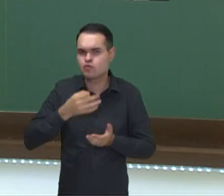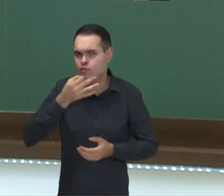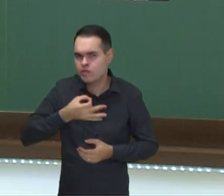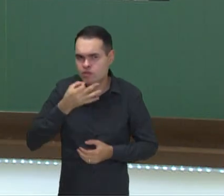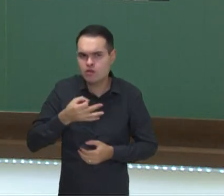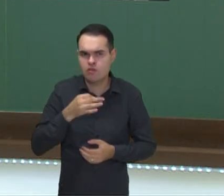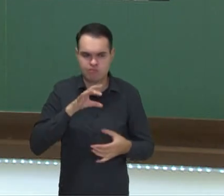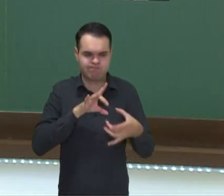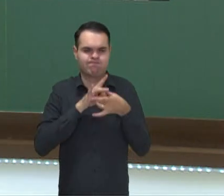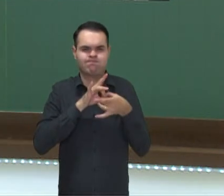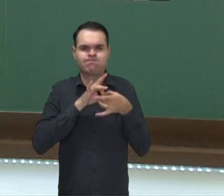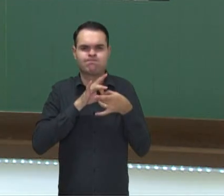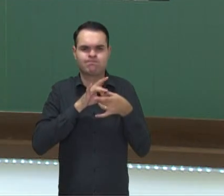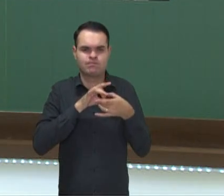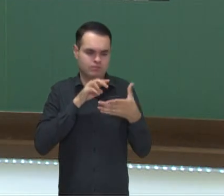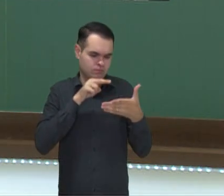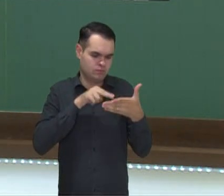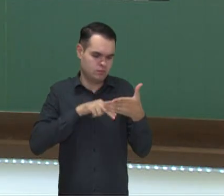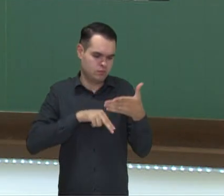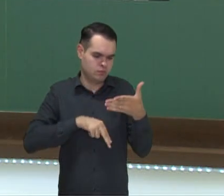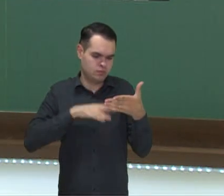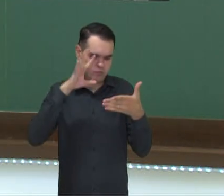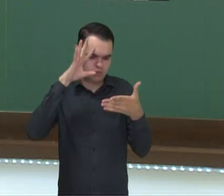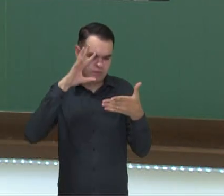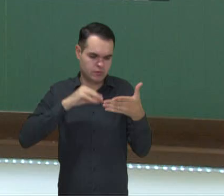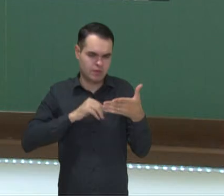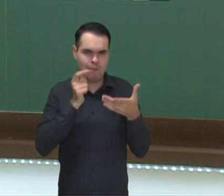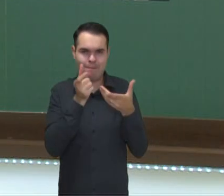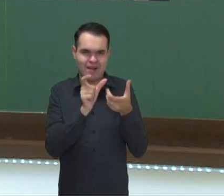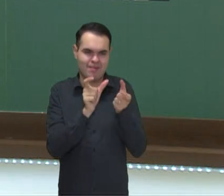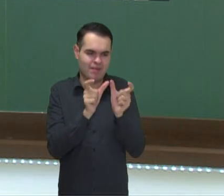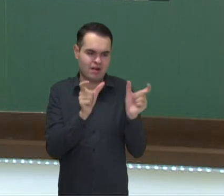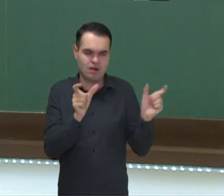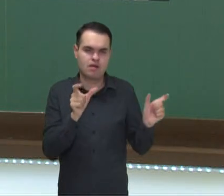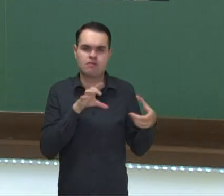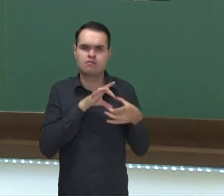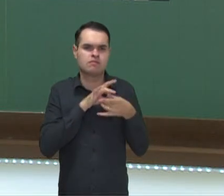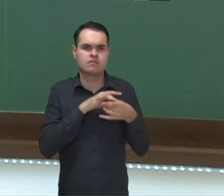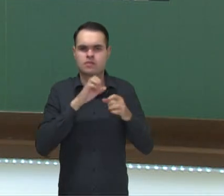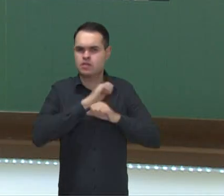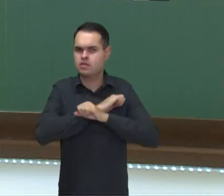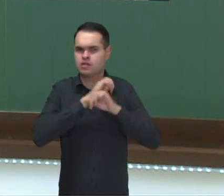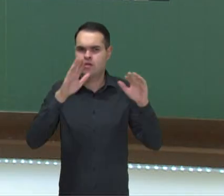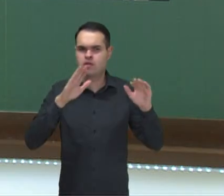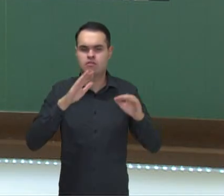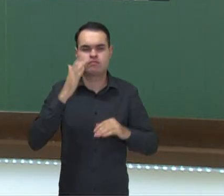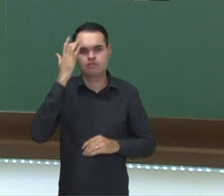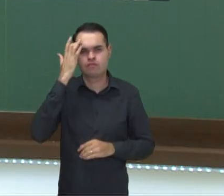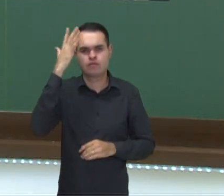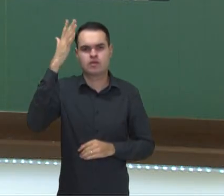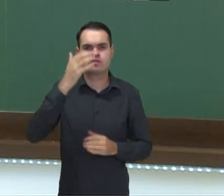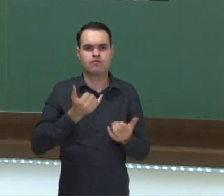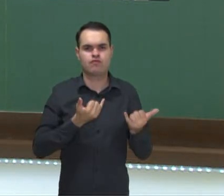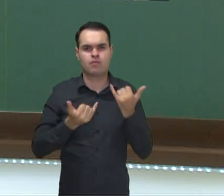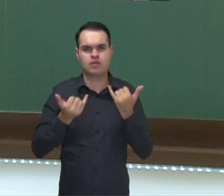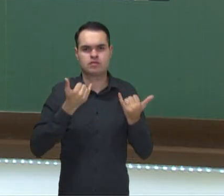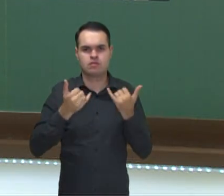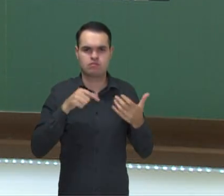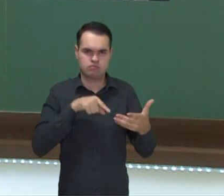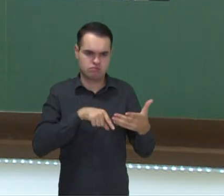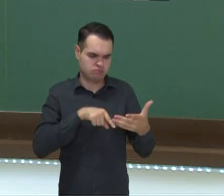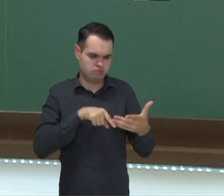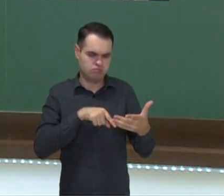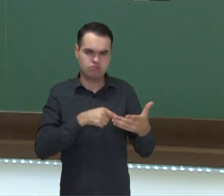que está próxima do leitor, que conseguimos ler e compreender as palavras que estão ali, claro, as mensagens, a informação que está